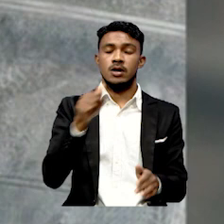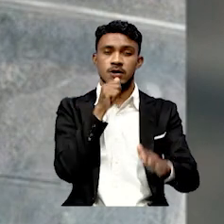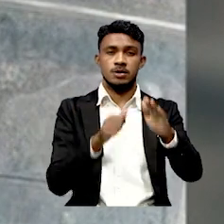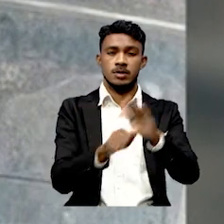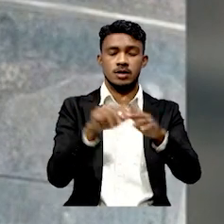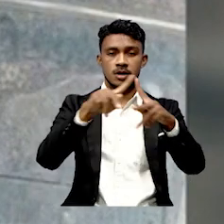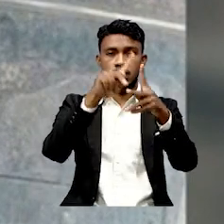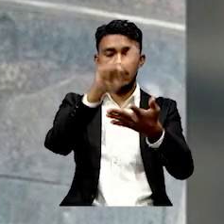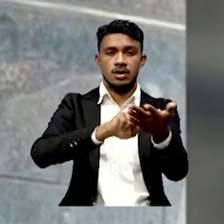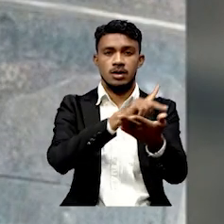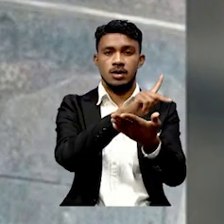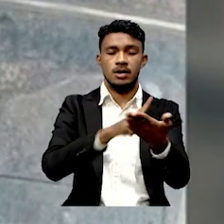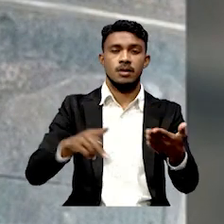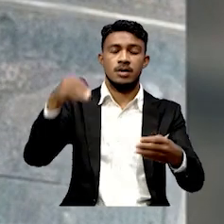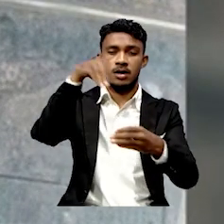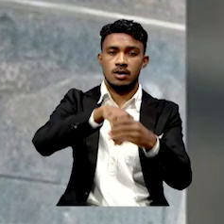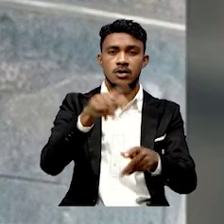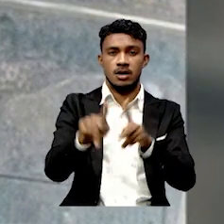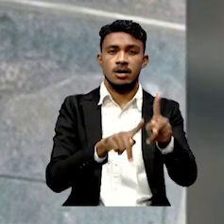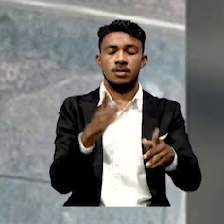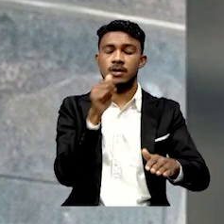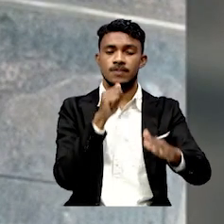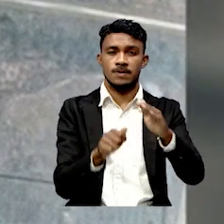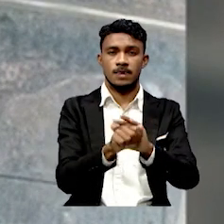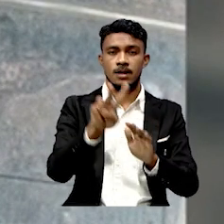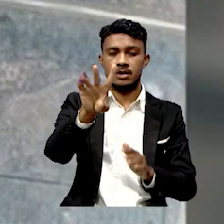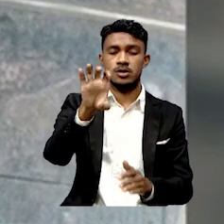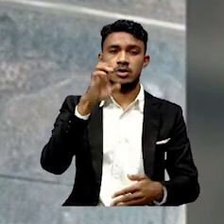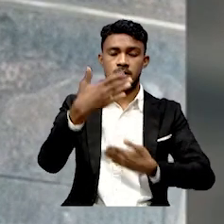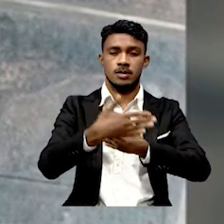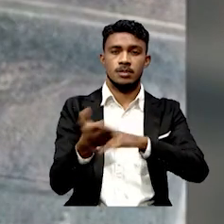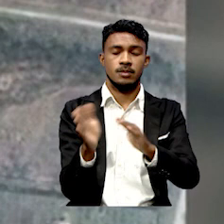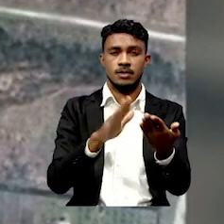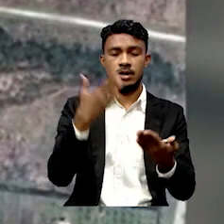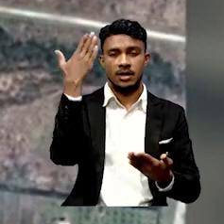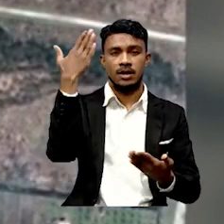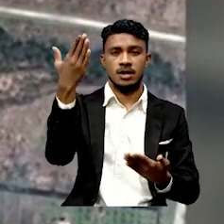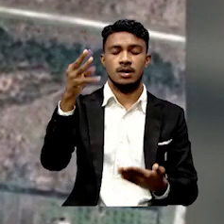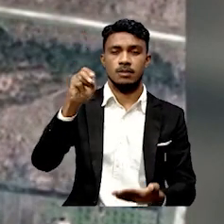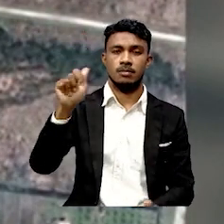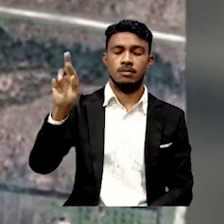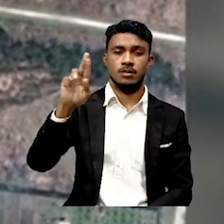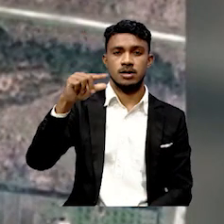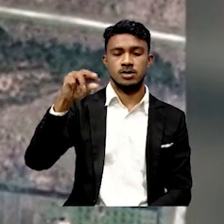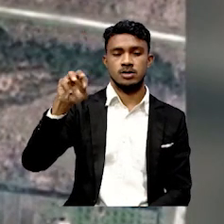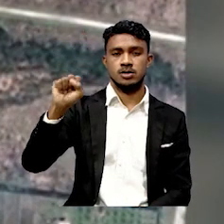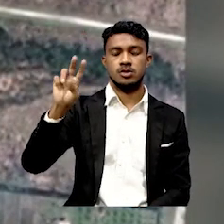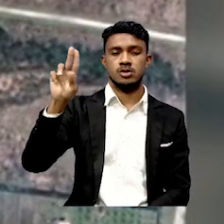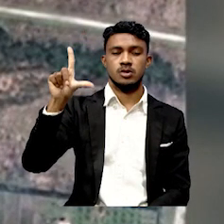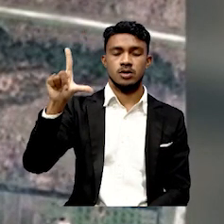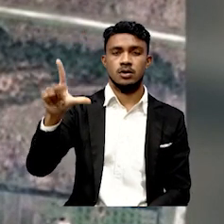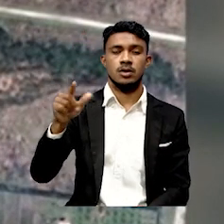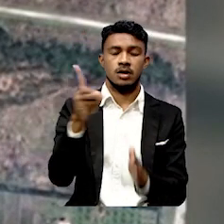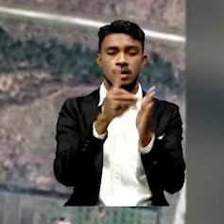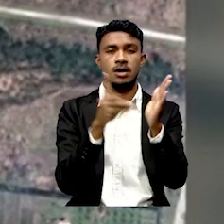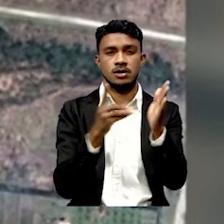nebehalo, hodi hakoi subar cidadão civil atos ruaresin nye isin mate iha mansu Mariupol. Tuir dados nebe